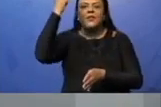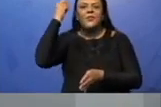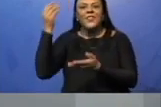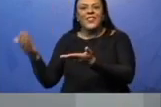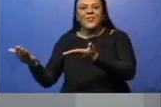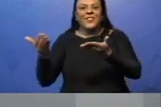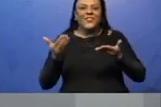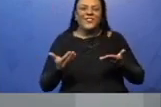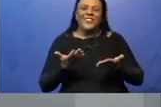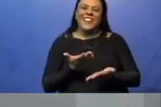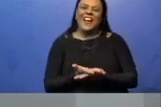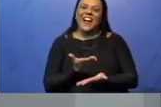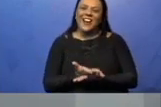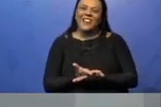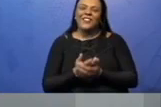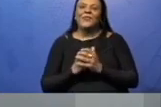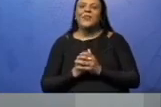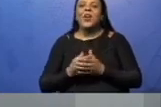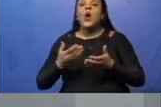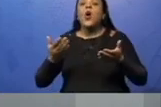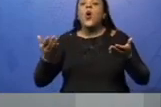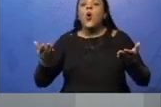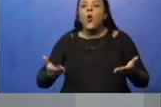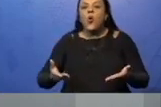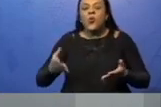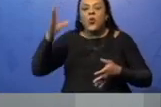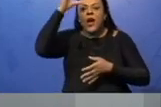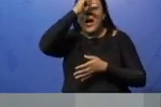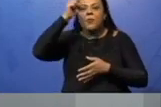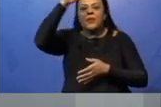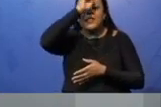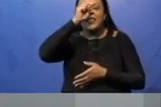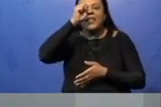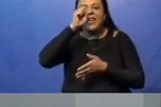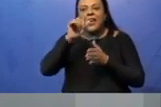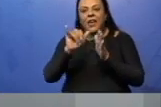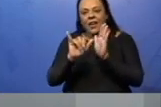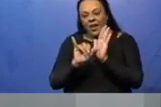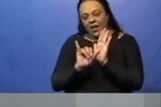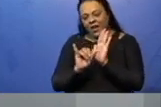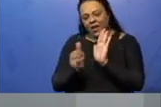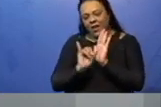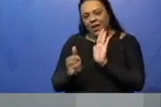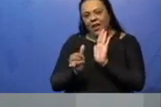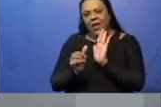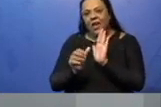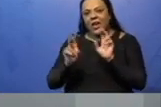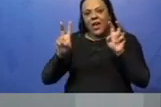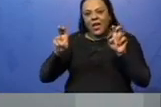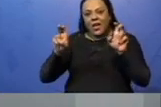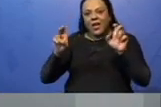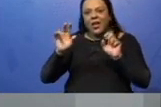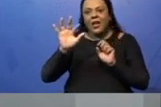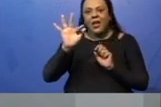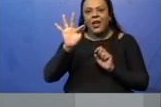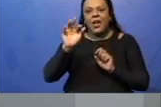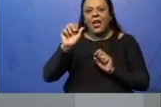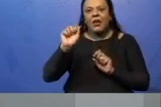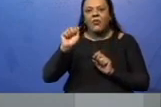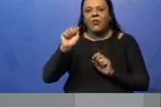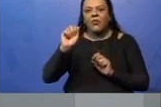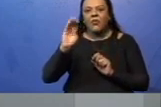essa videoaula, certo? Hoje nós vamos estudar um pouquinho sobre fábula. Tenho certeza que de fábula vocês